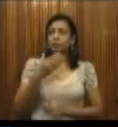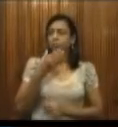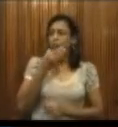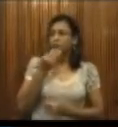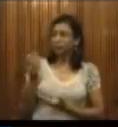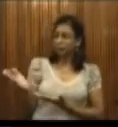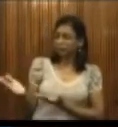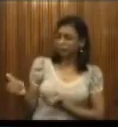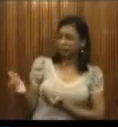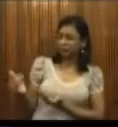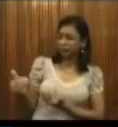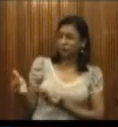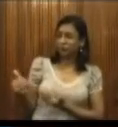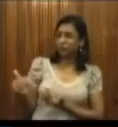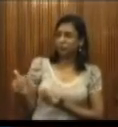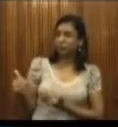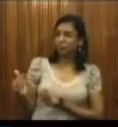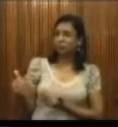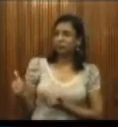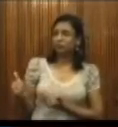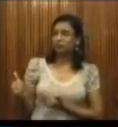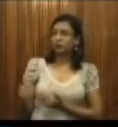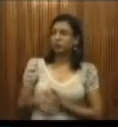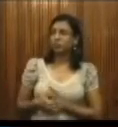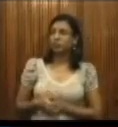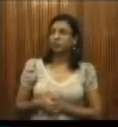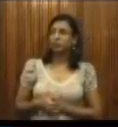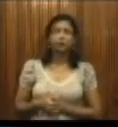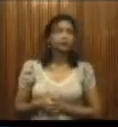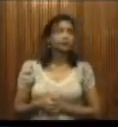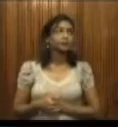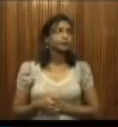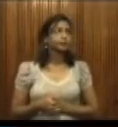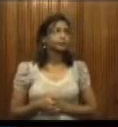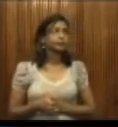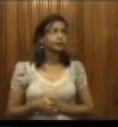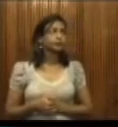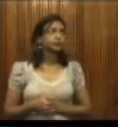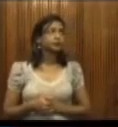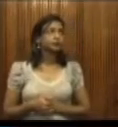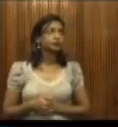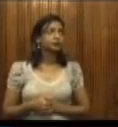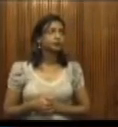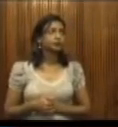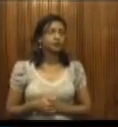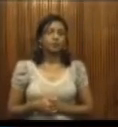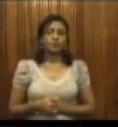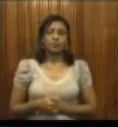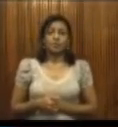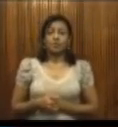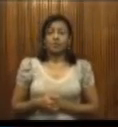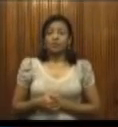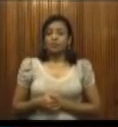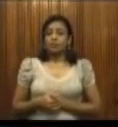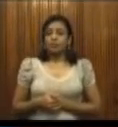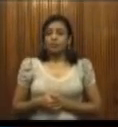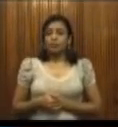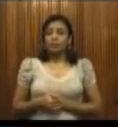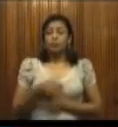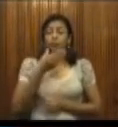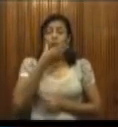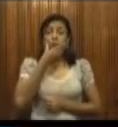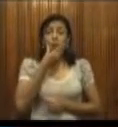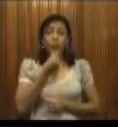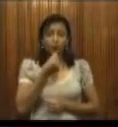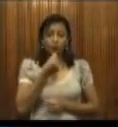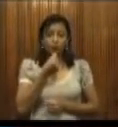rico. Agora, Mateus vai dizer algo mais acerca dele. Além de rico, ele era jovem. Estão começando a perceber